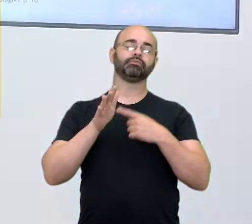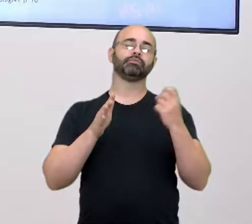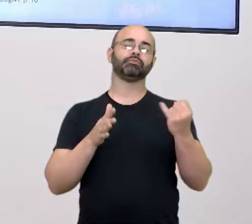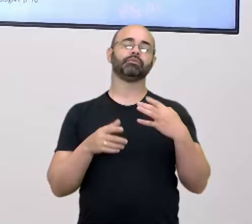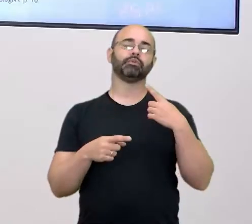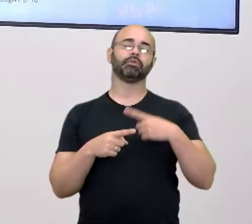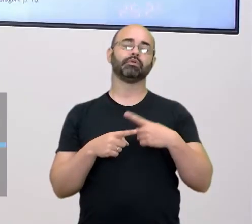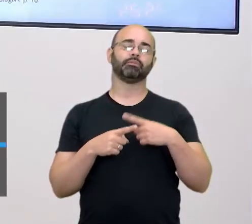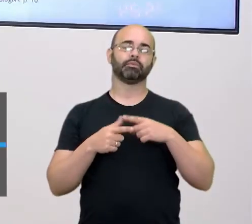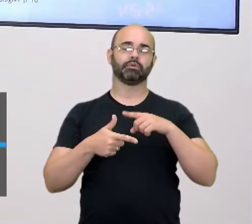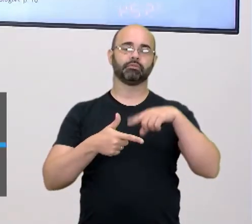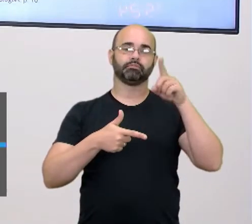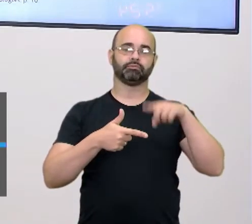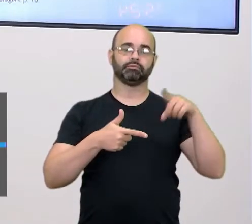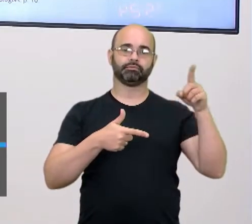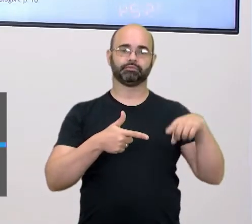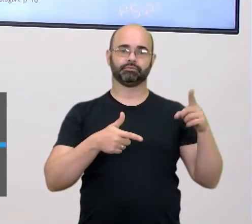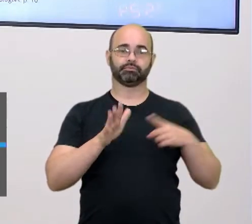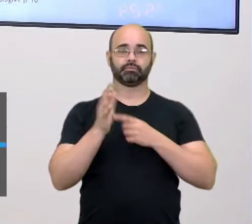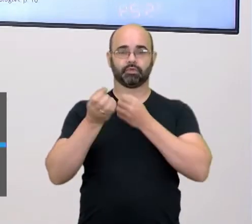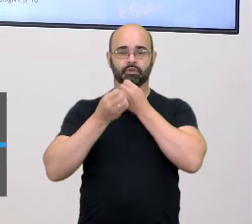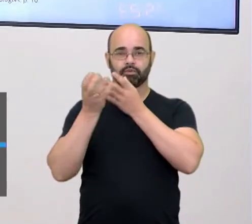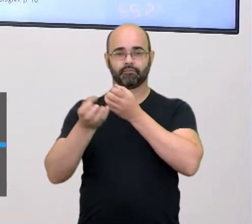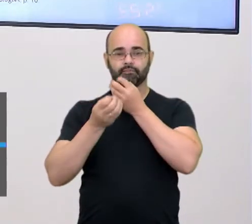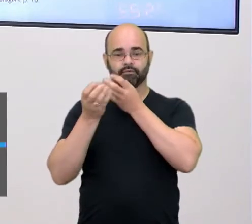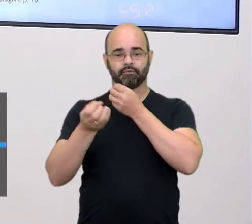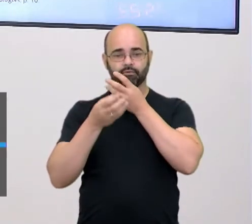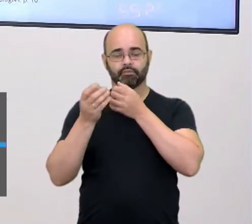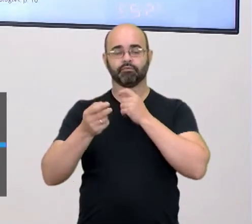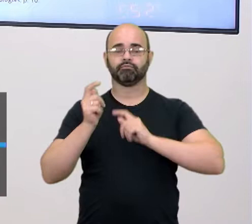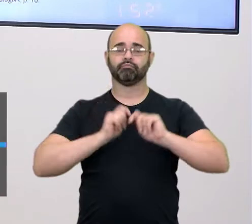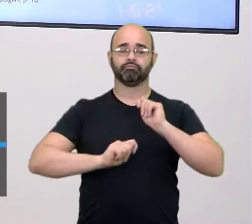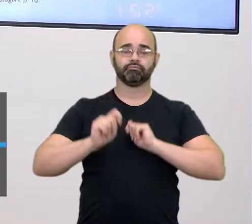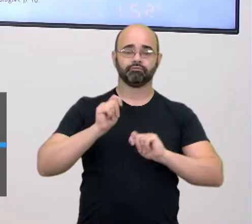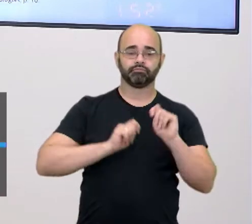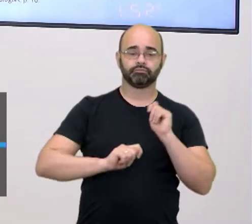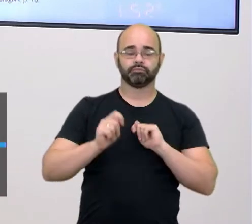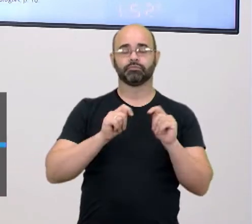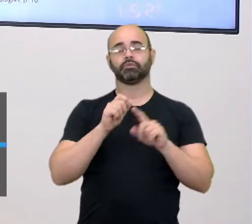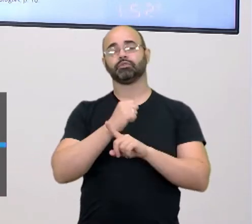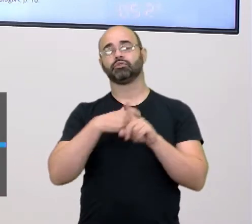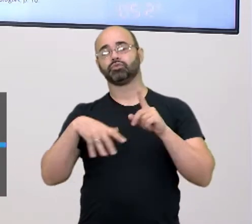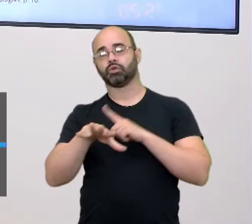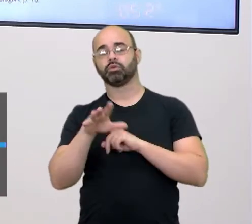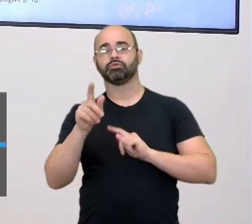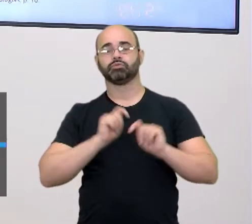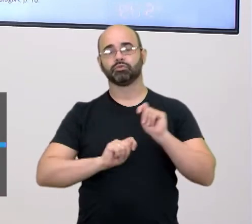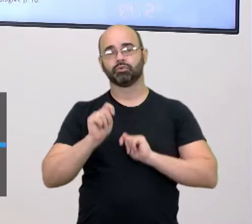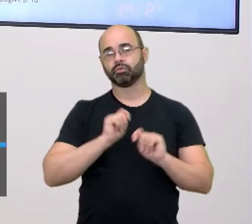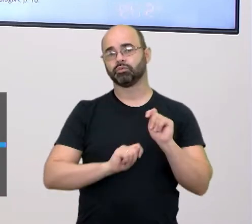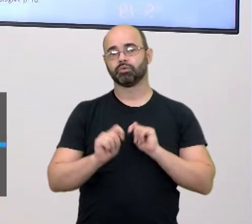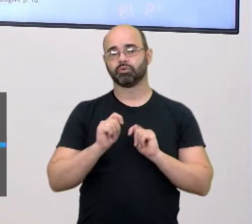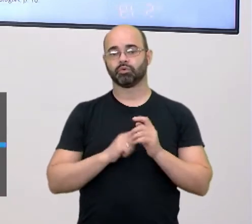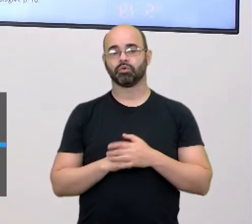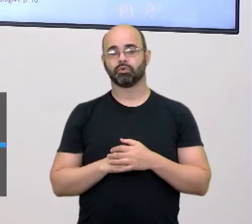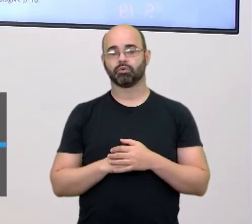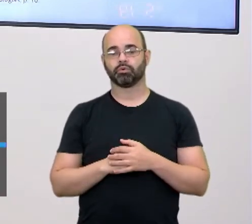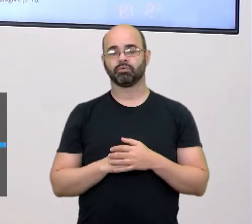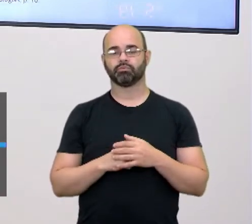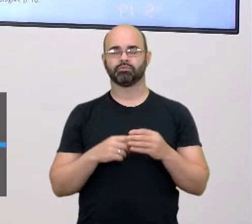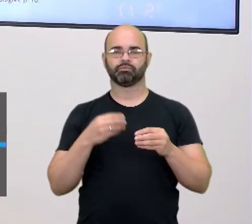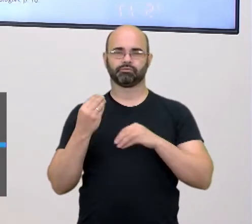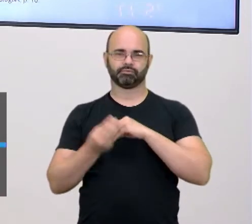grande desses indicadores estatísticos, sejam sociais, sejam econômicos, sejam socioeconômicos, tá? Que é a integração dos outros dois,